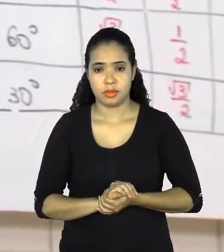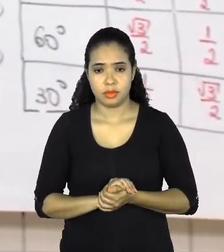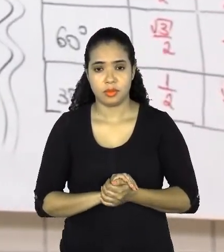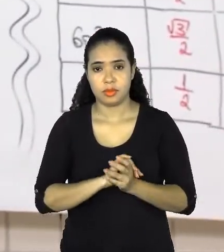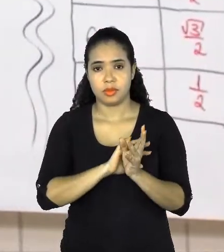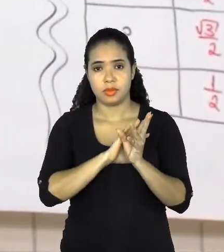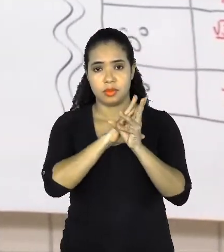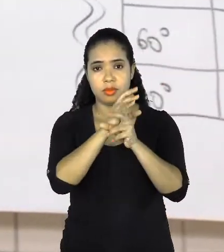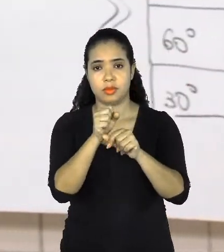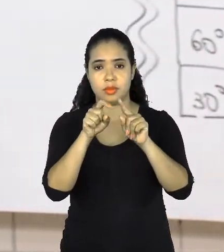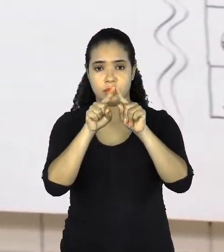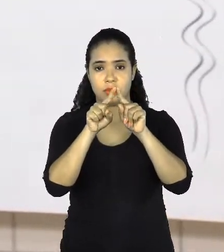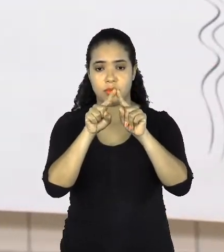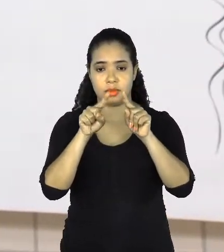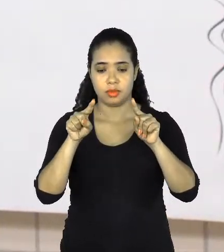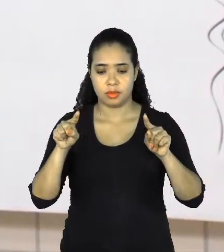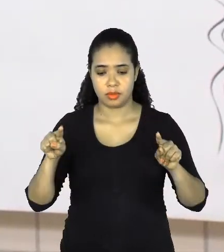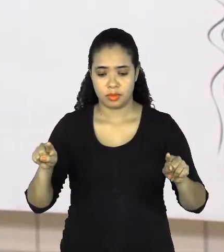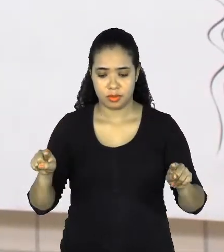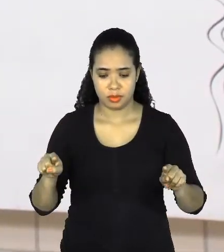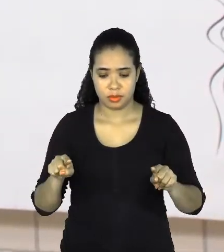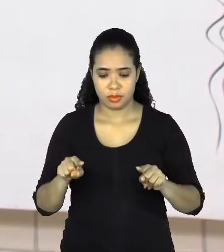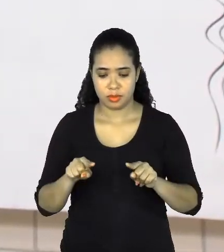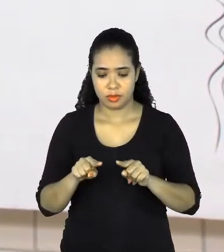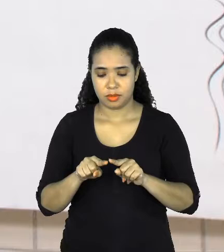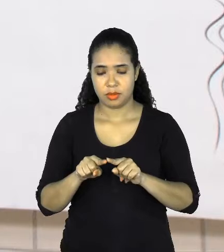das tangentes. Bom,